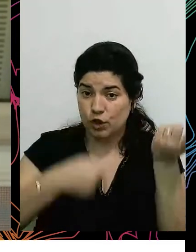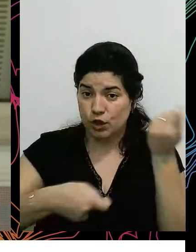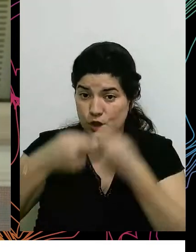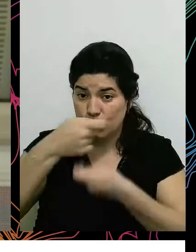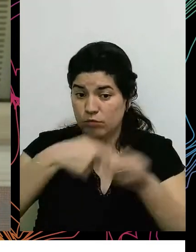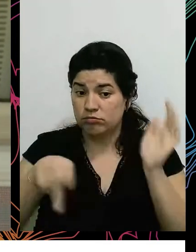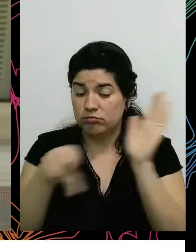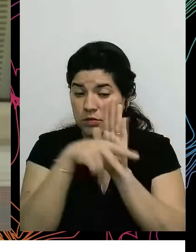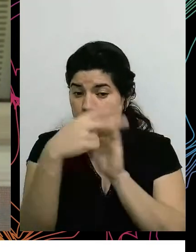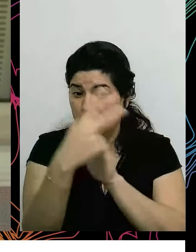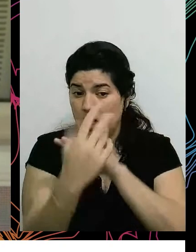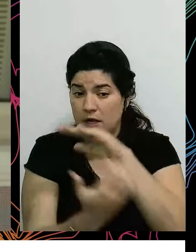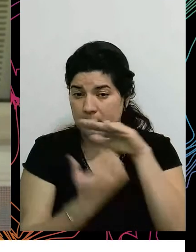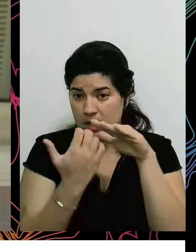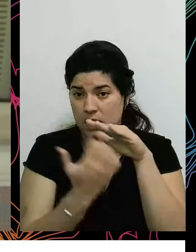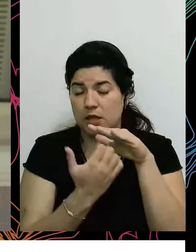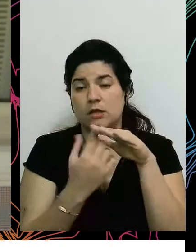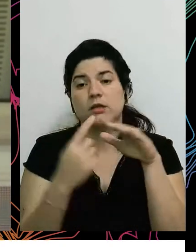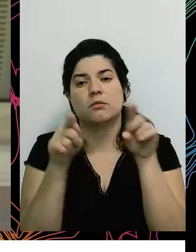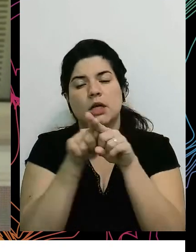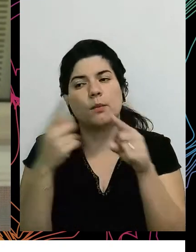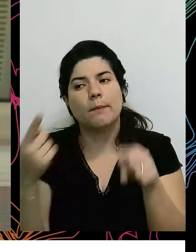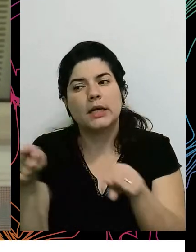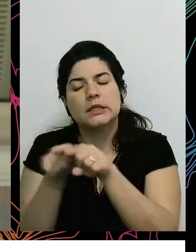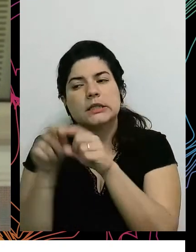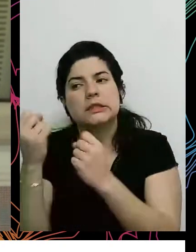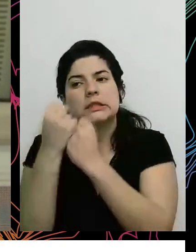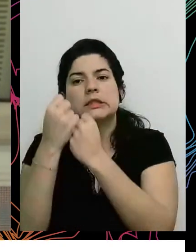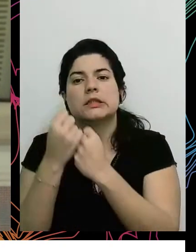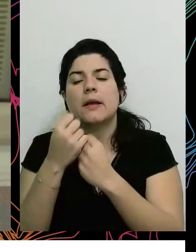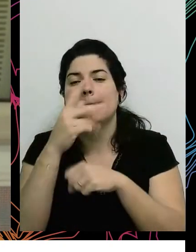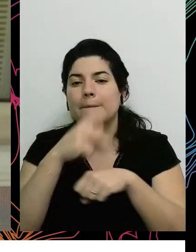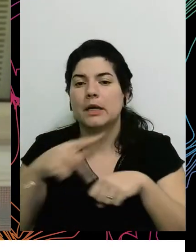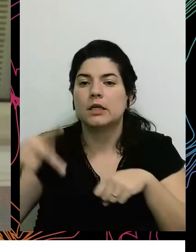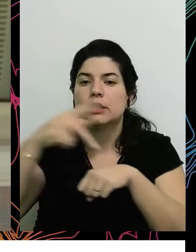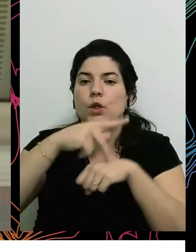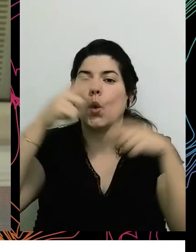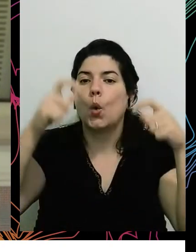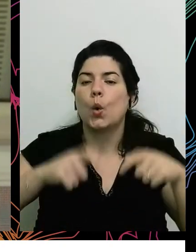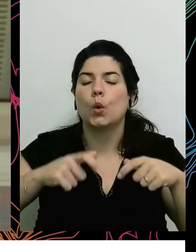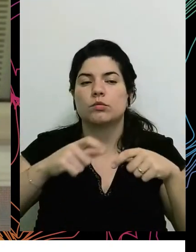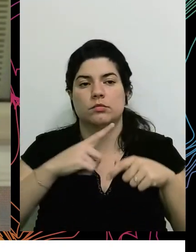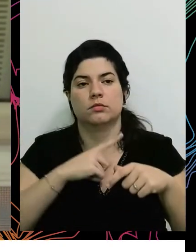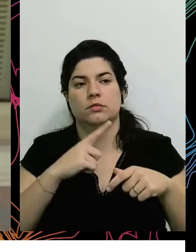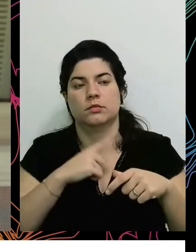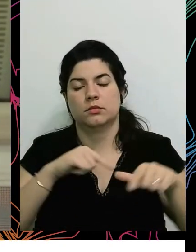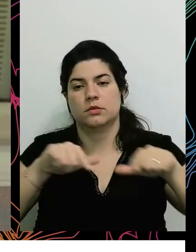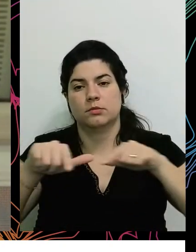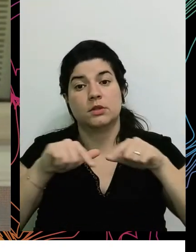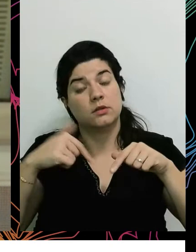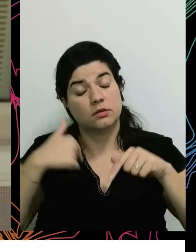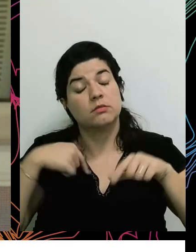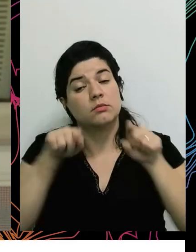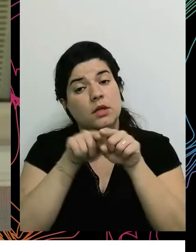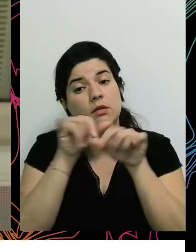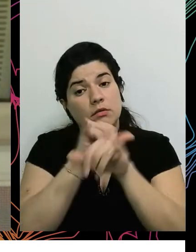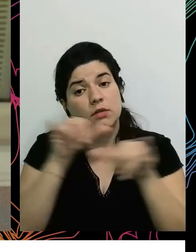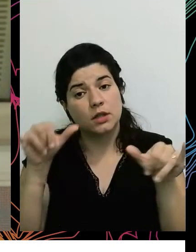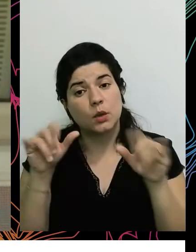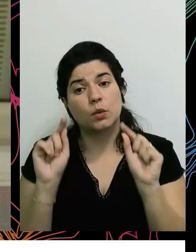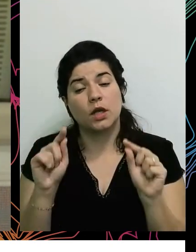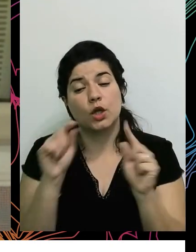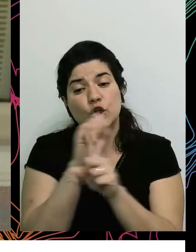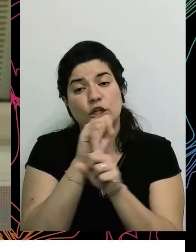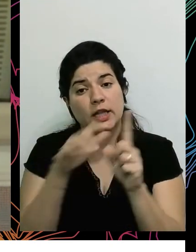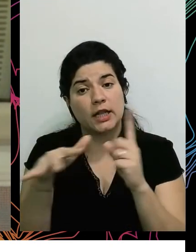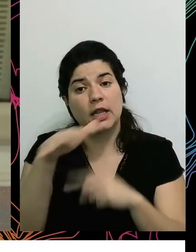companhia, os parceiros, os países onde está presente, e eu diria também que a sociedade, e